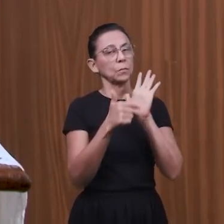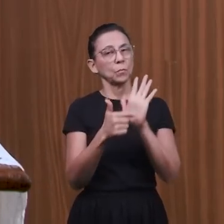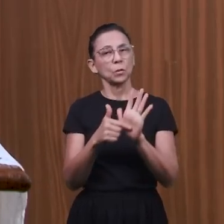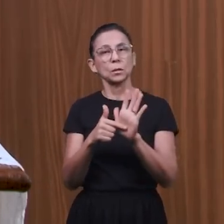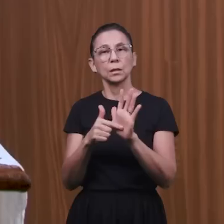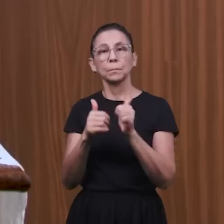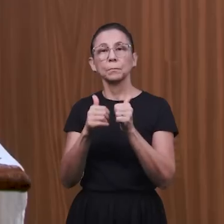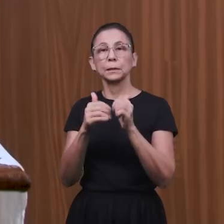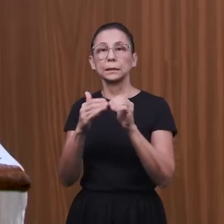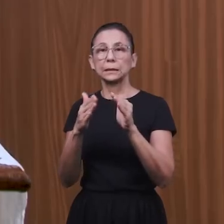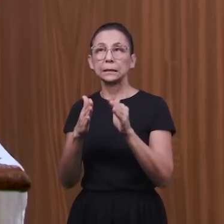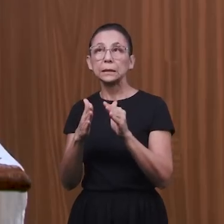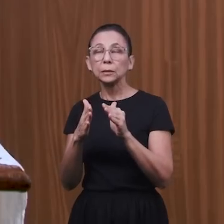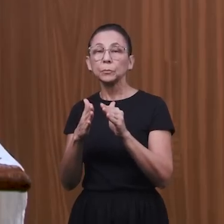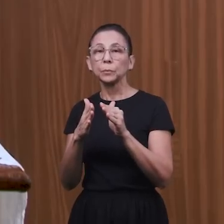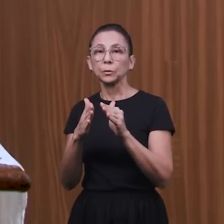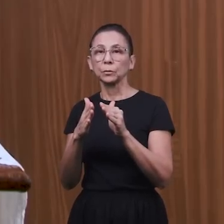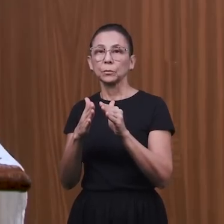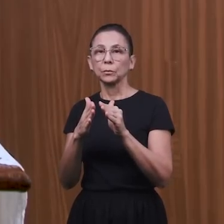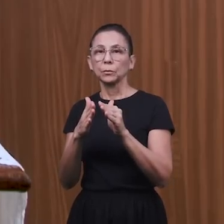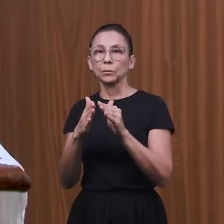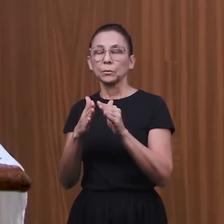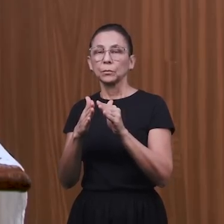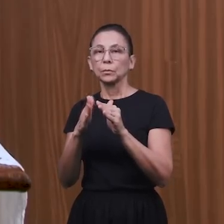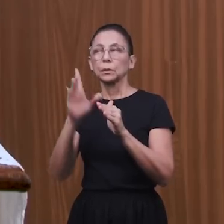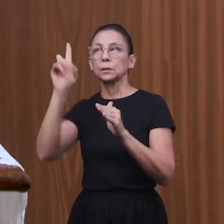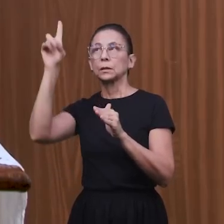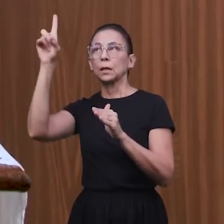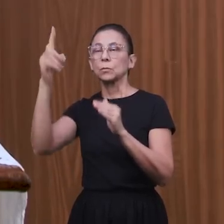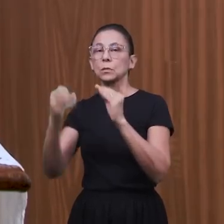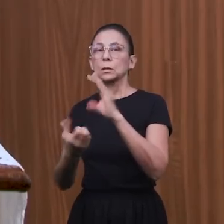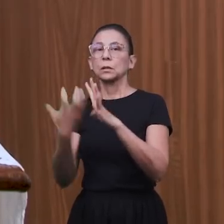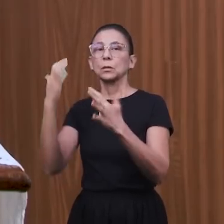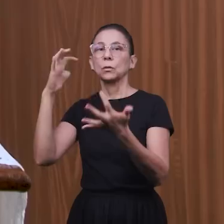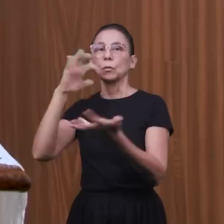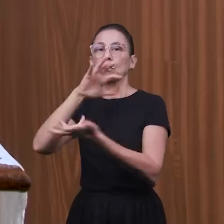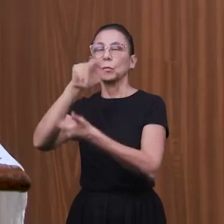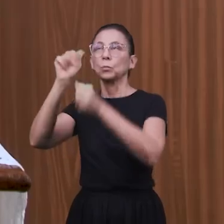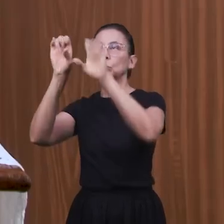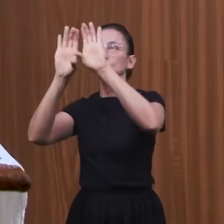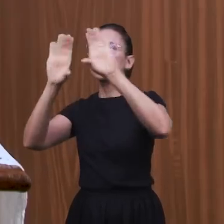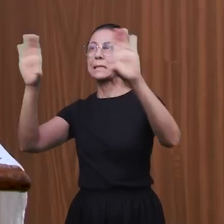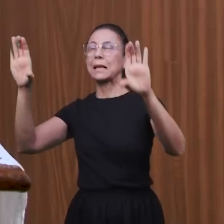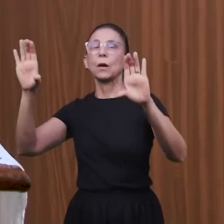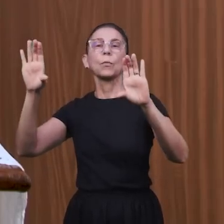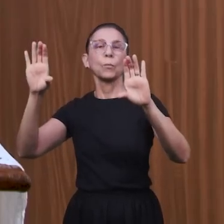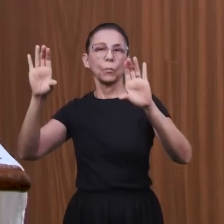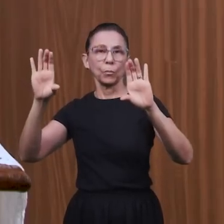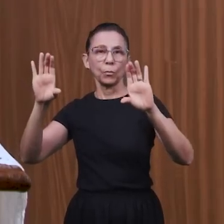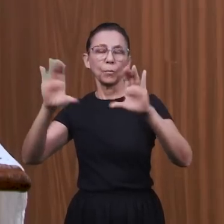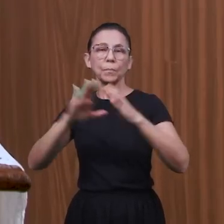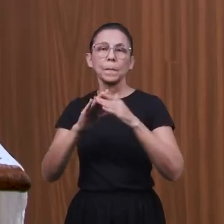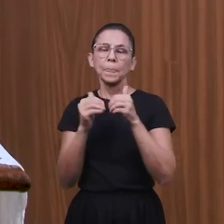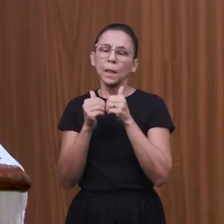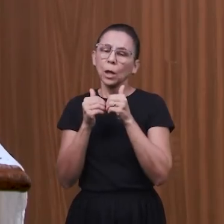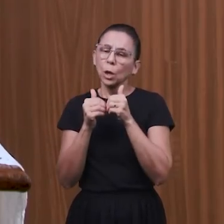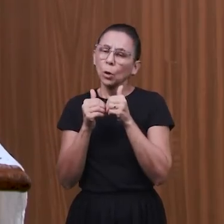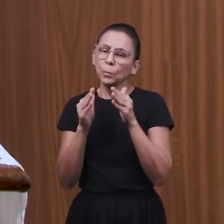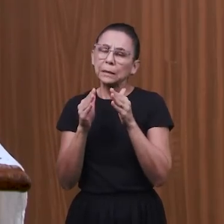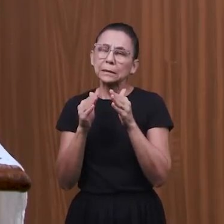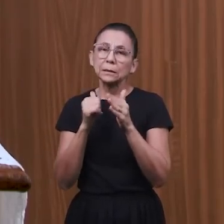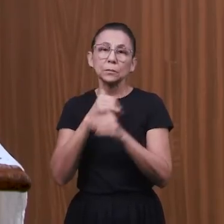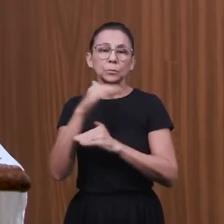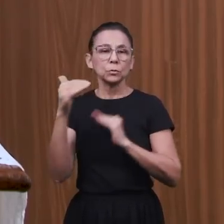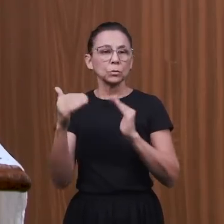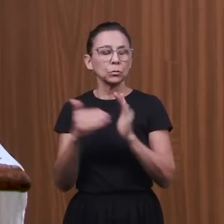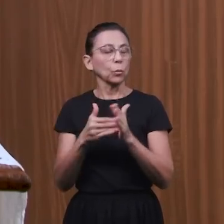terra. A palavra Bereshit, no seu original, significa no início absoluto, no princípio